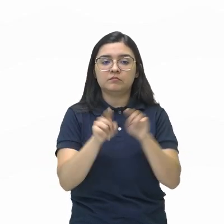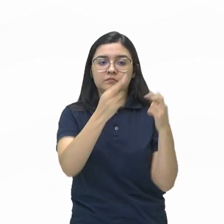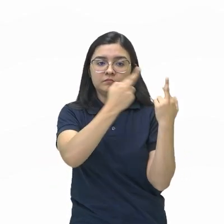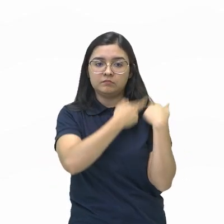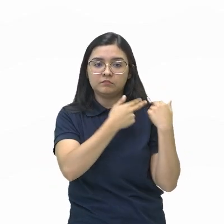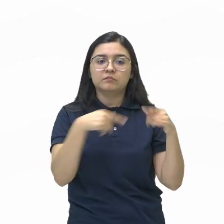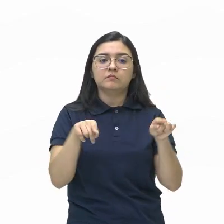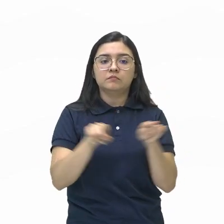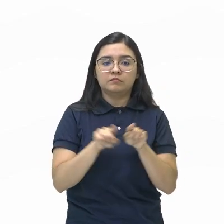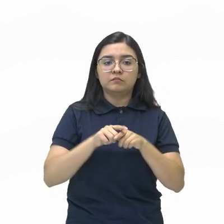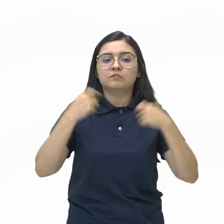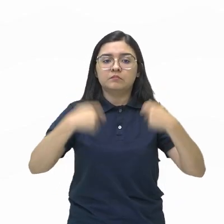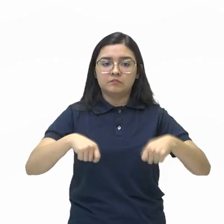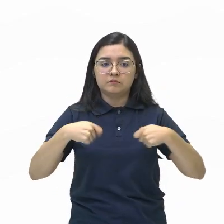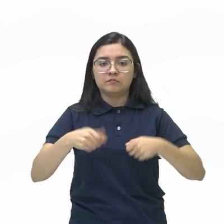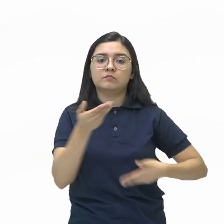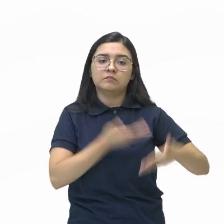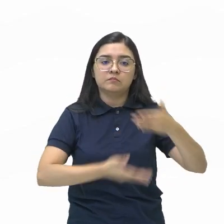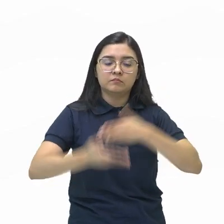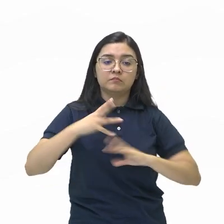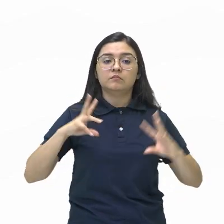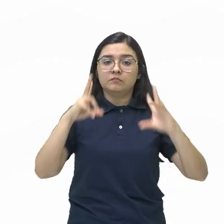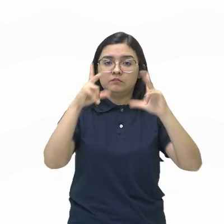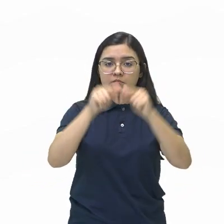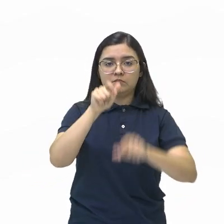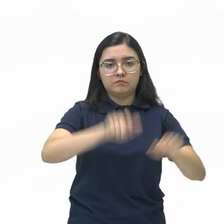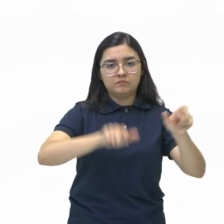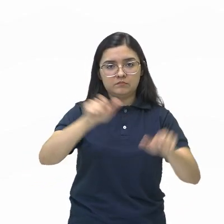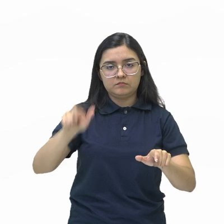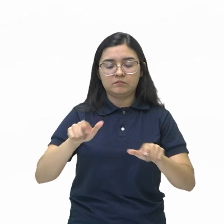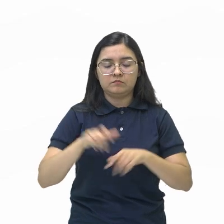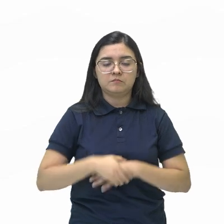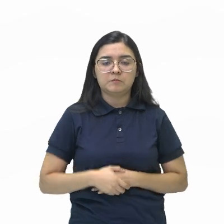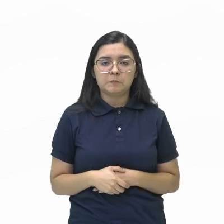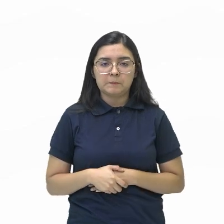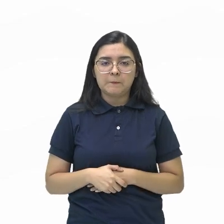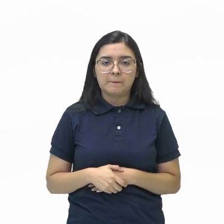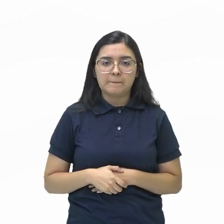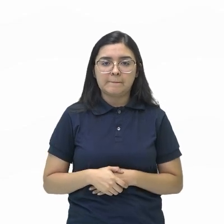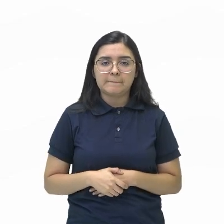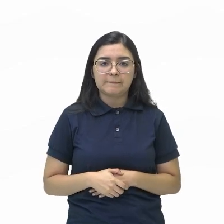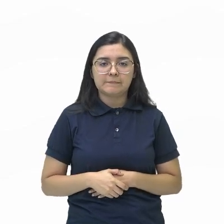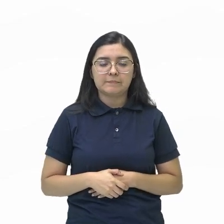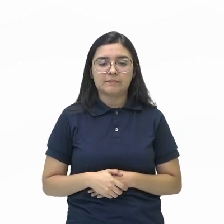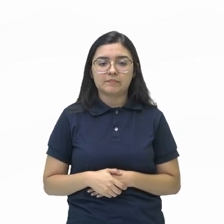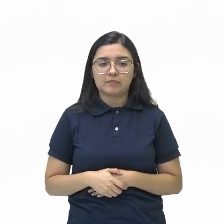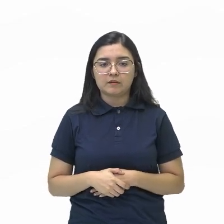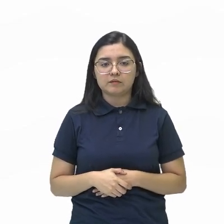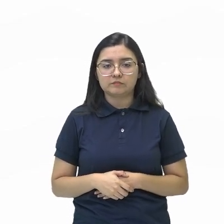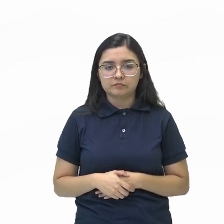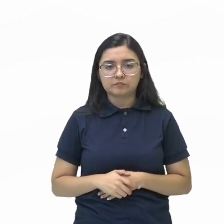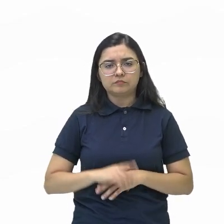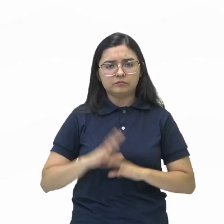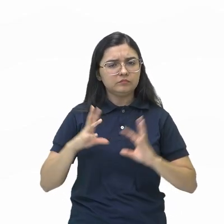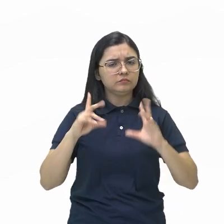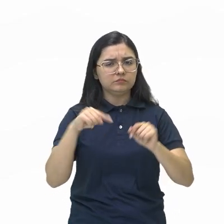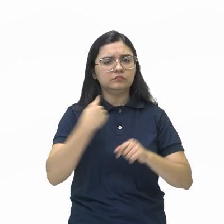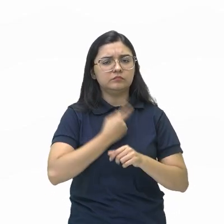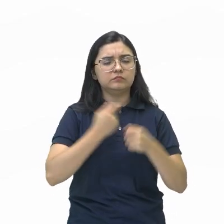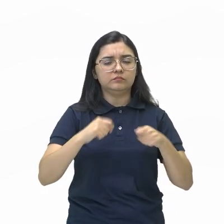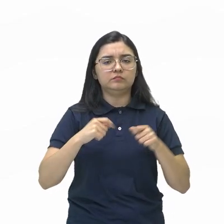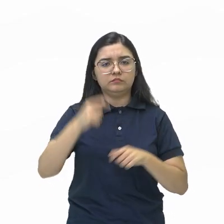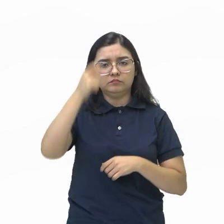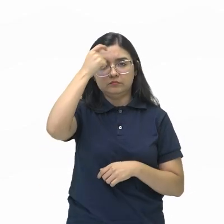trabalho é um compromisso que deve ser compartilhado por todos, gente. Todos nós temos que